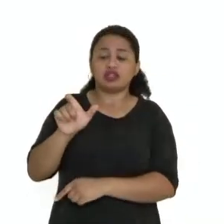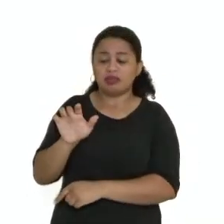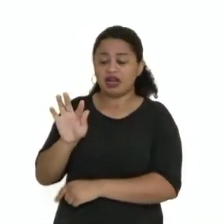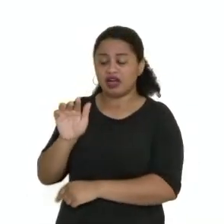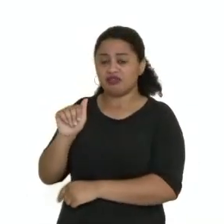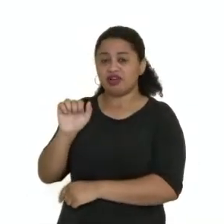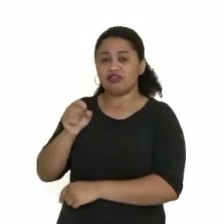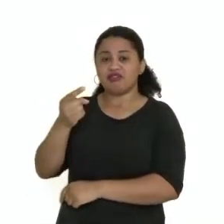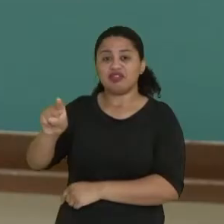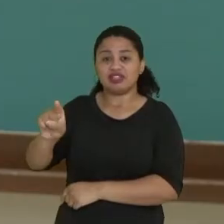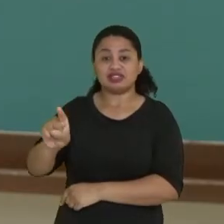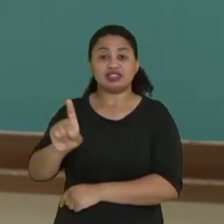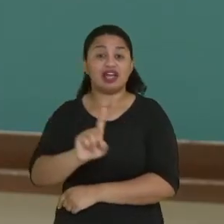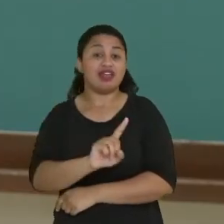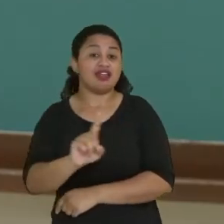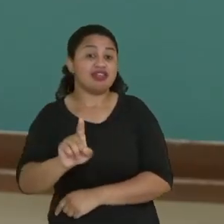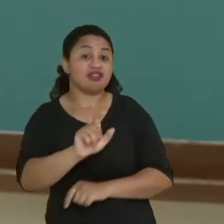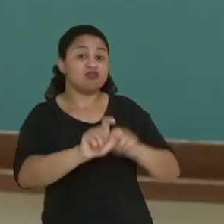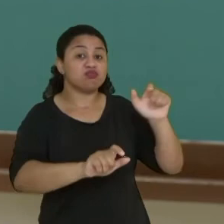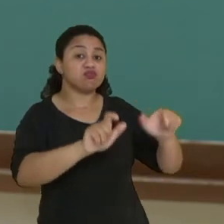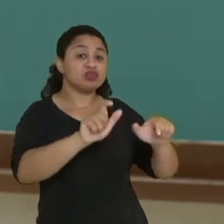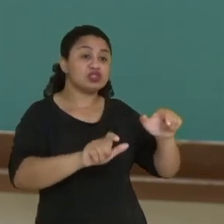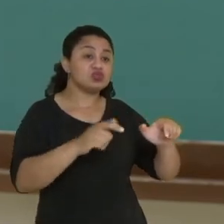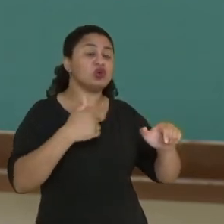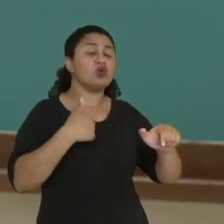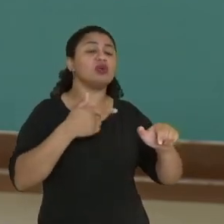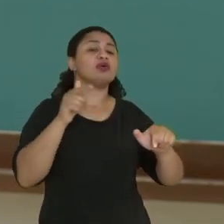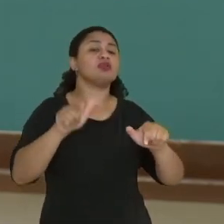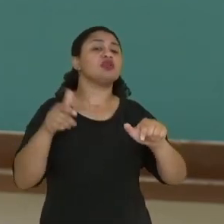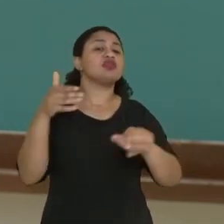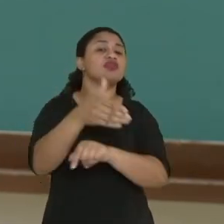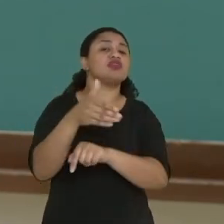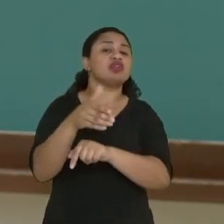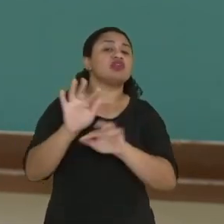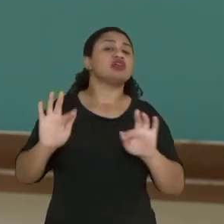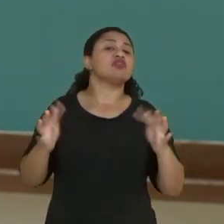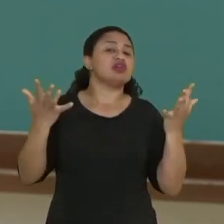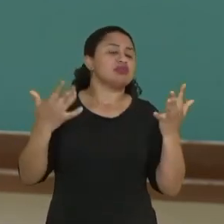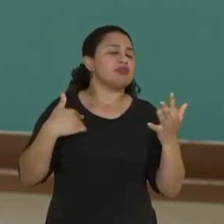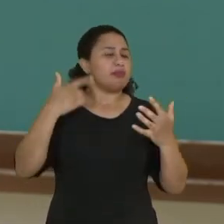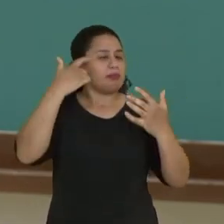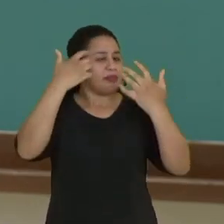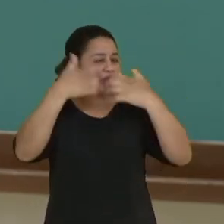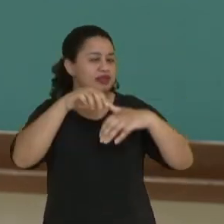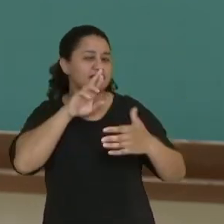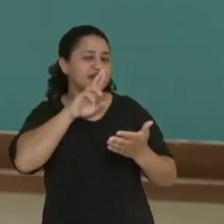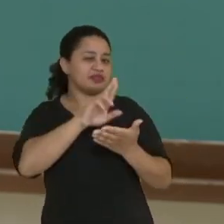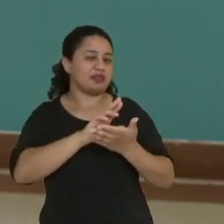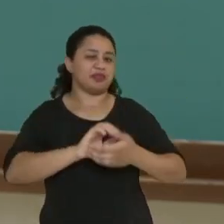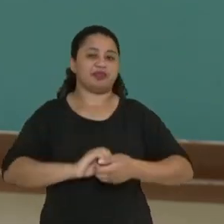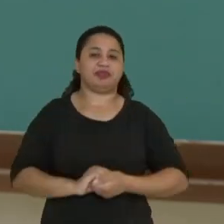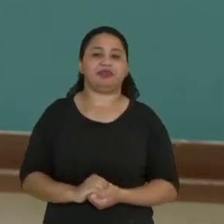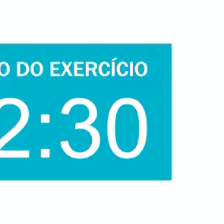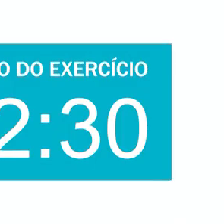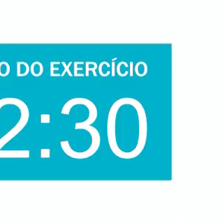não pessoas para designar os frequentadores deste festival? Pense e já voltamos.